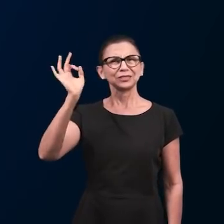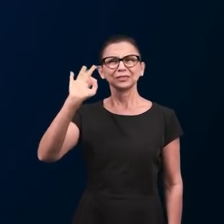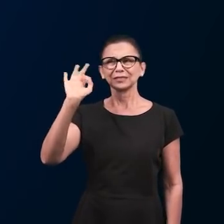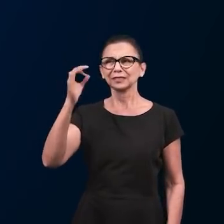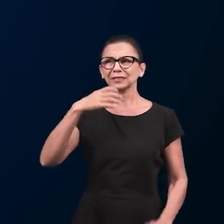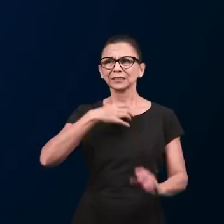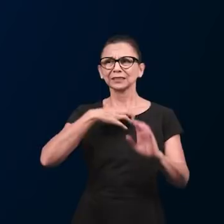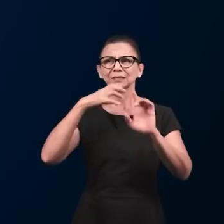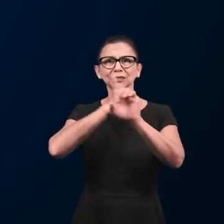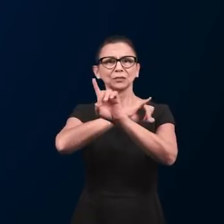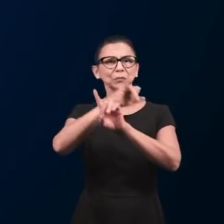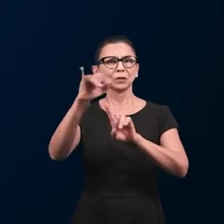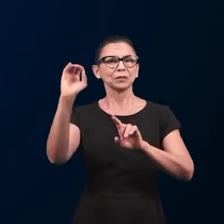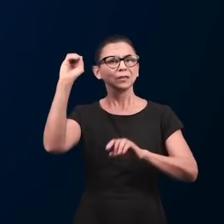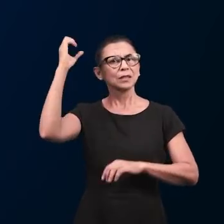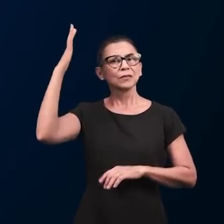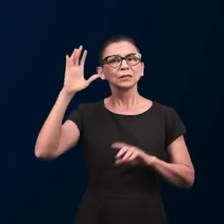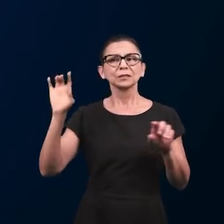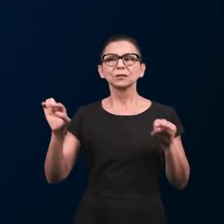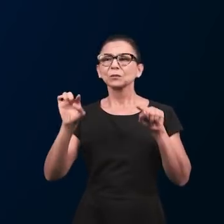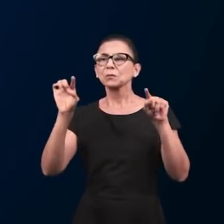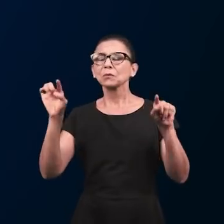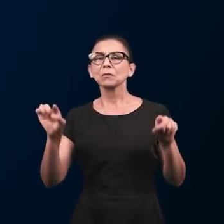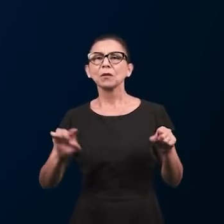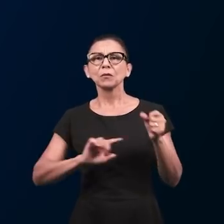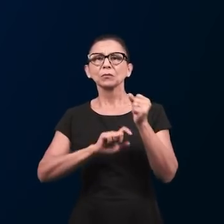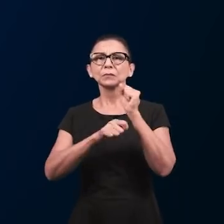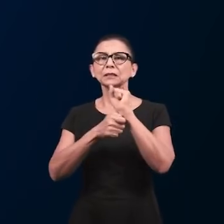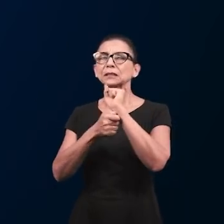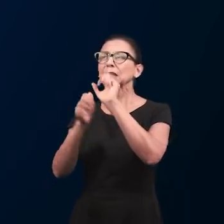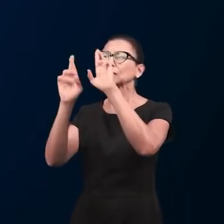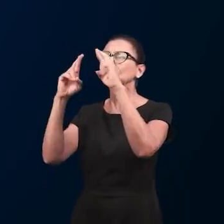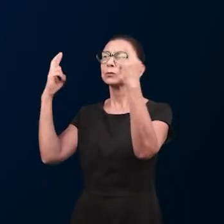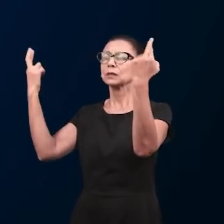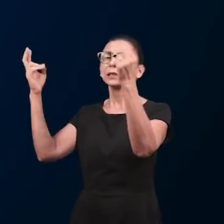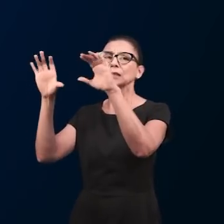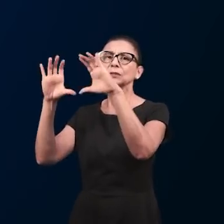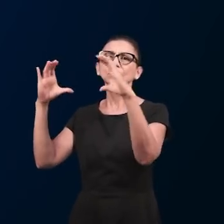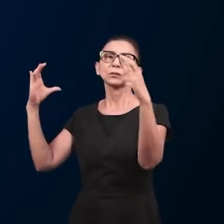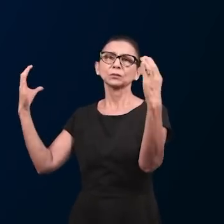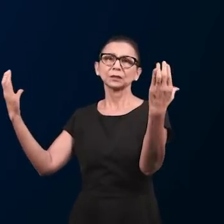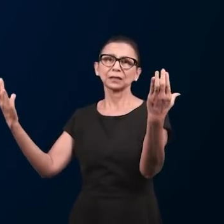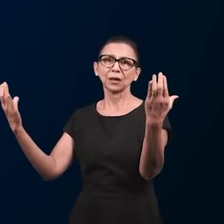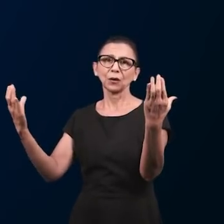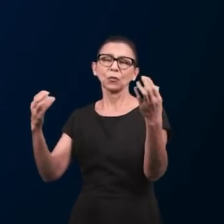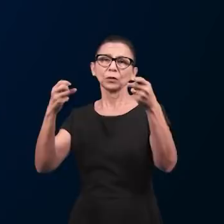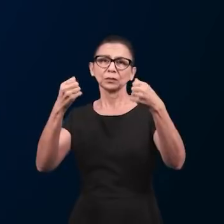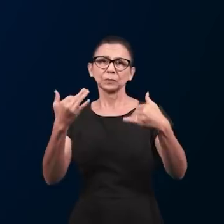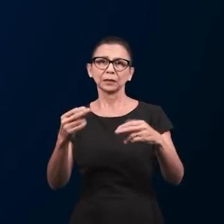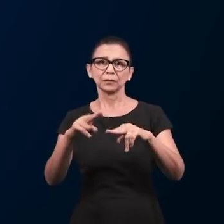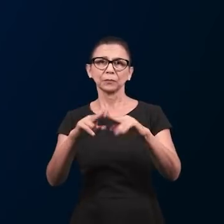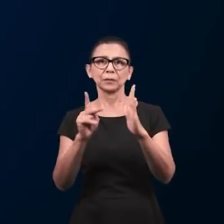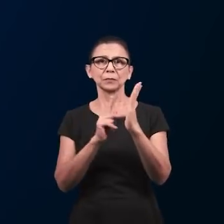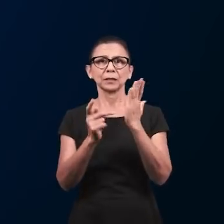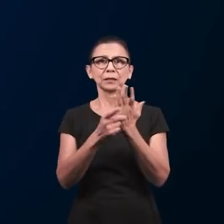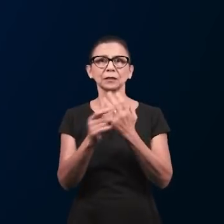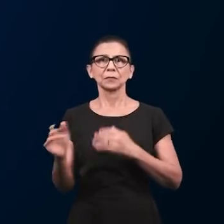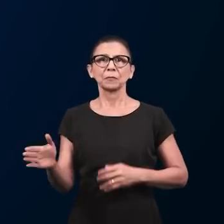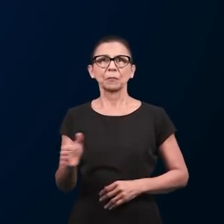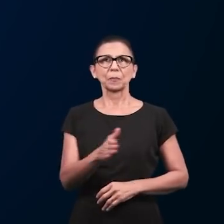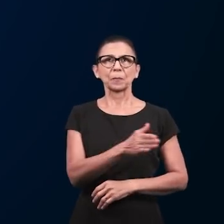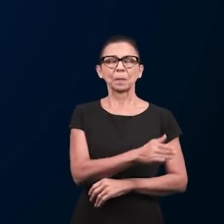era o sentido profético, qual que era a revelação, qual que era o mistério do reino dos céus, do Senhor, através daquelas parábolas.